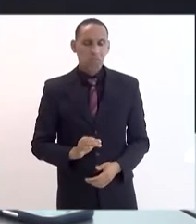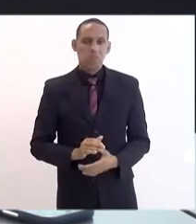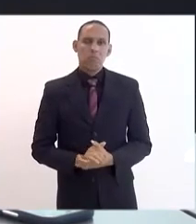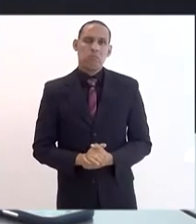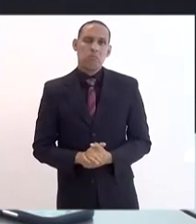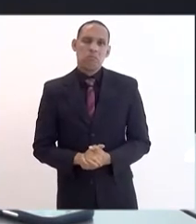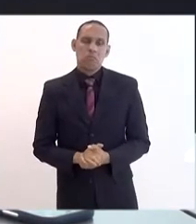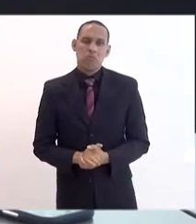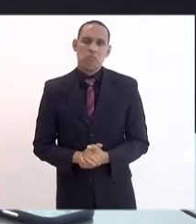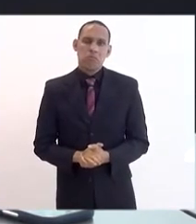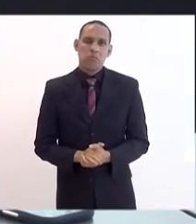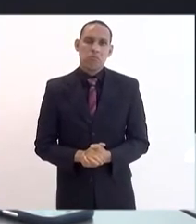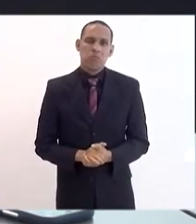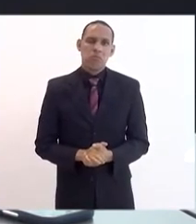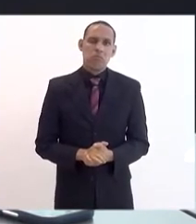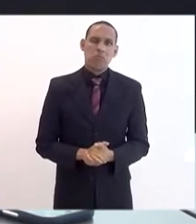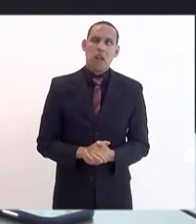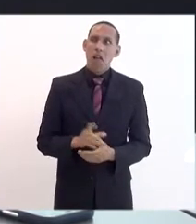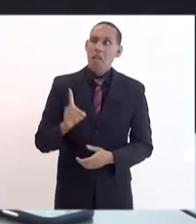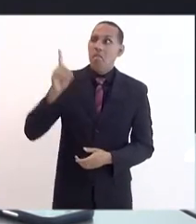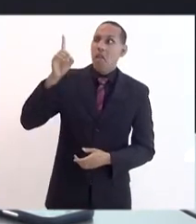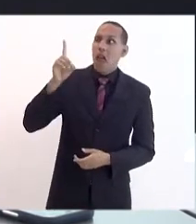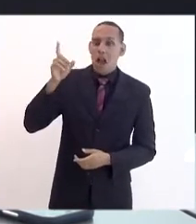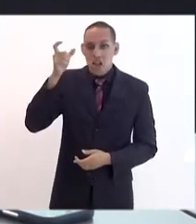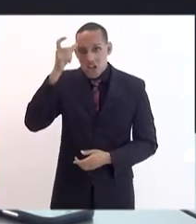Que nem tanto a Deus, nem tanto ao diabo.